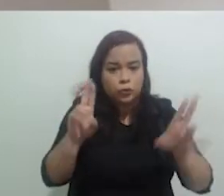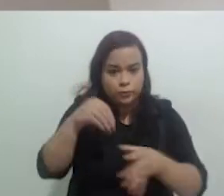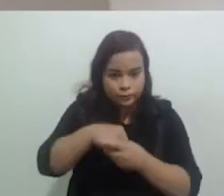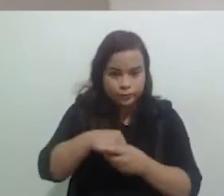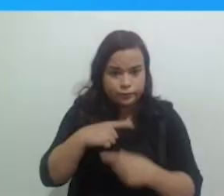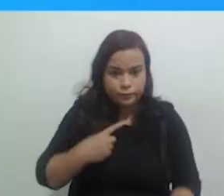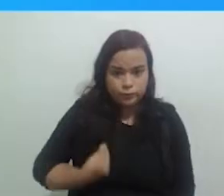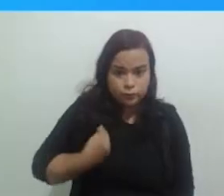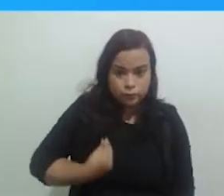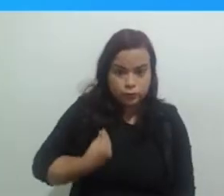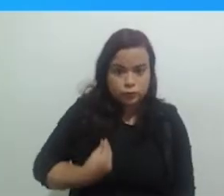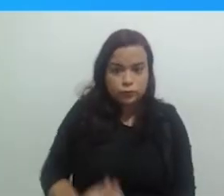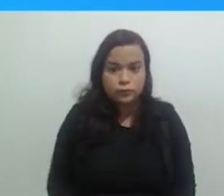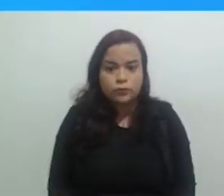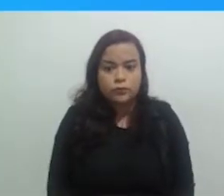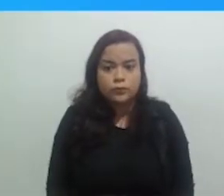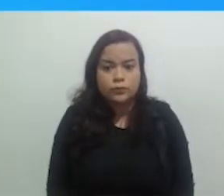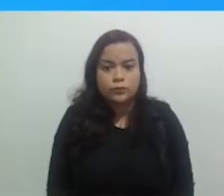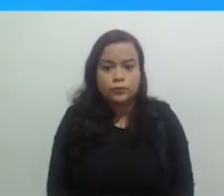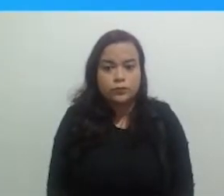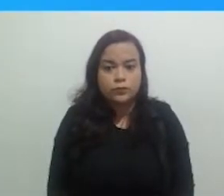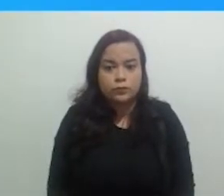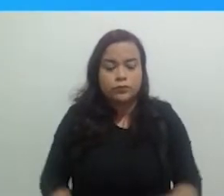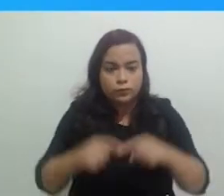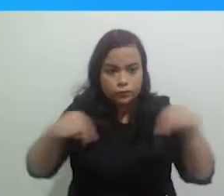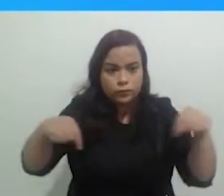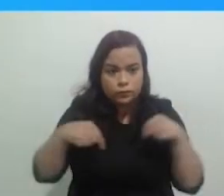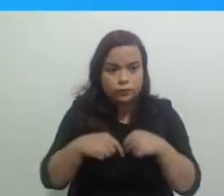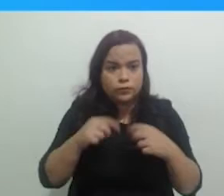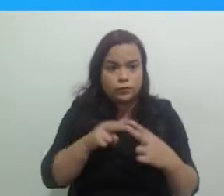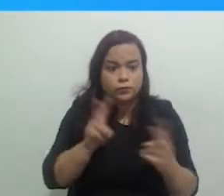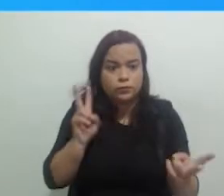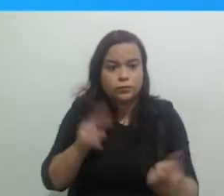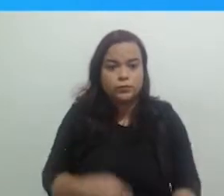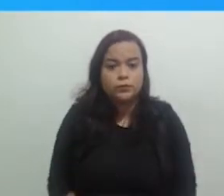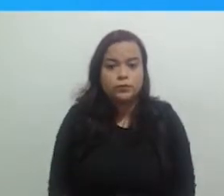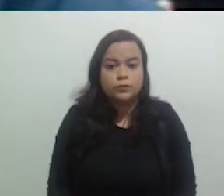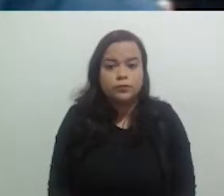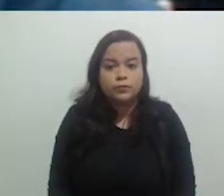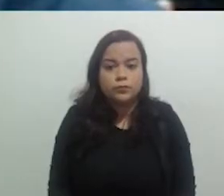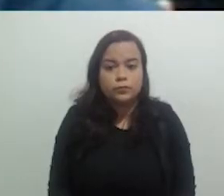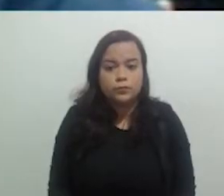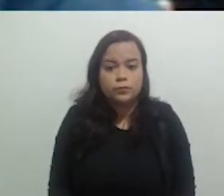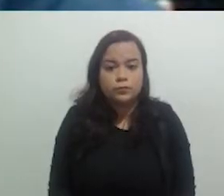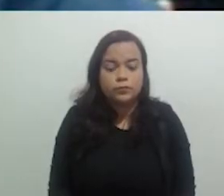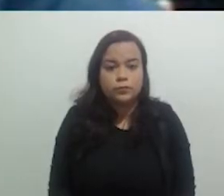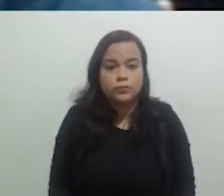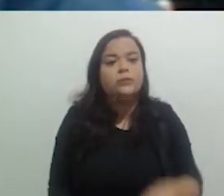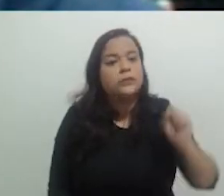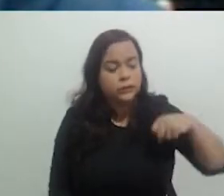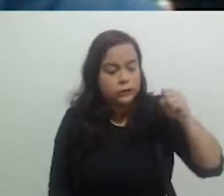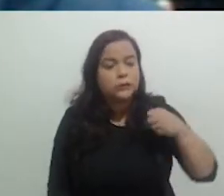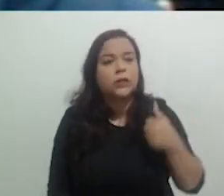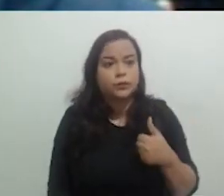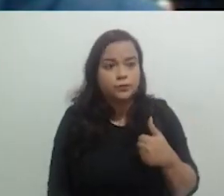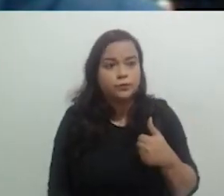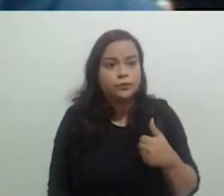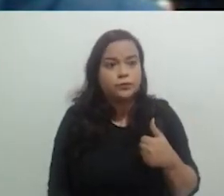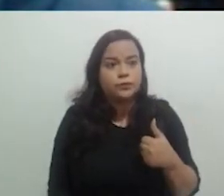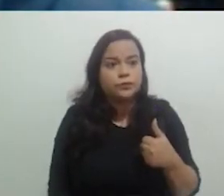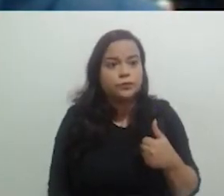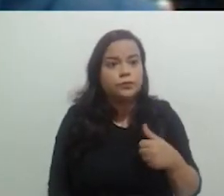Certo. Agora, doutor... Estão na sala. Estão na sala, sim. No caso,